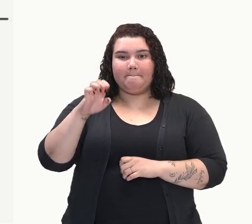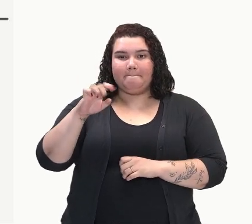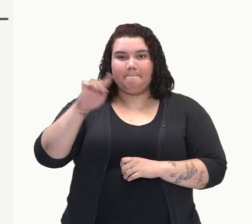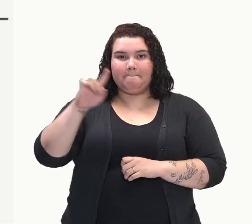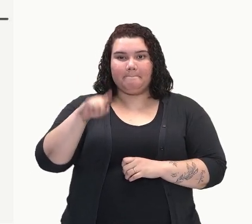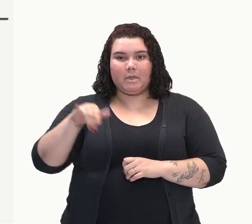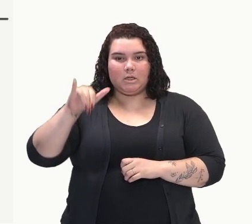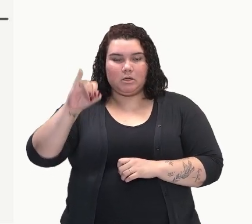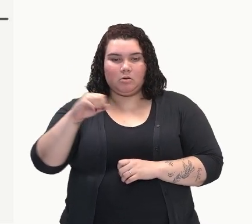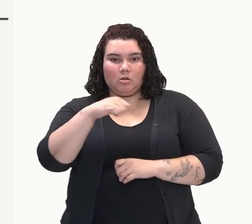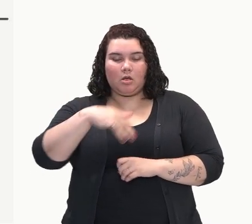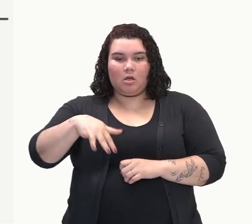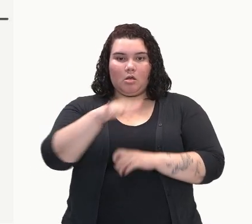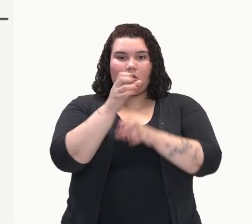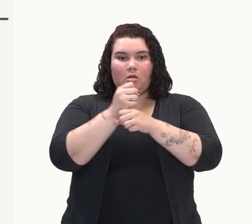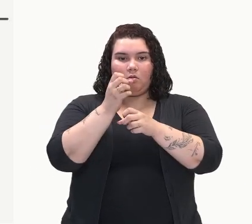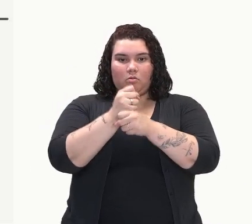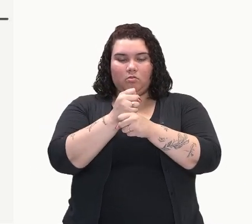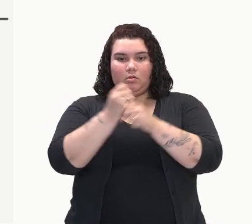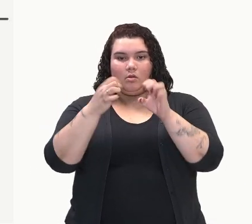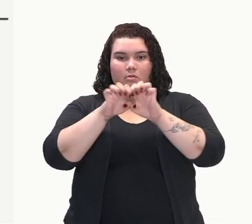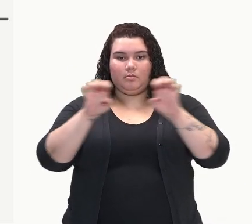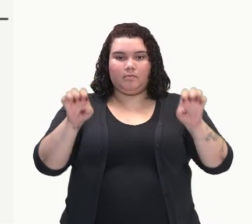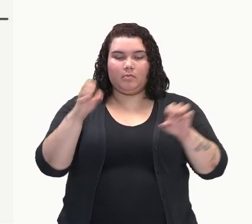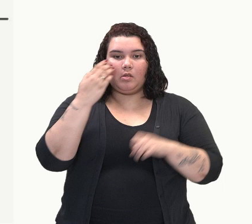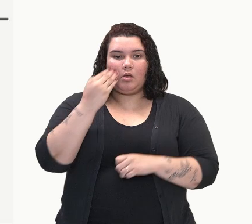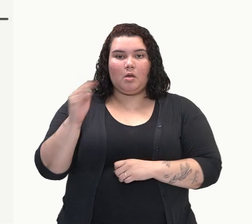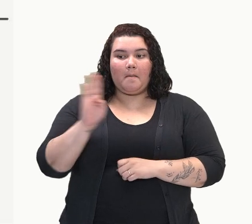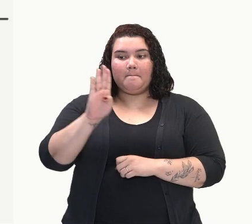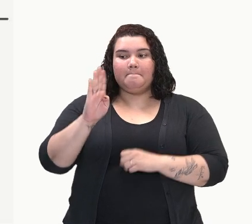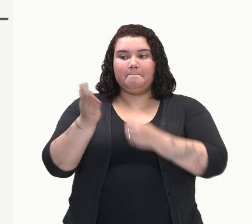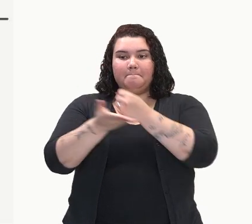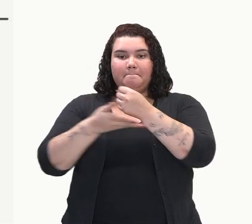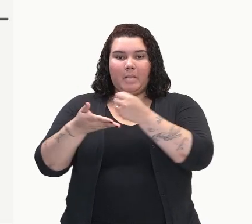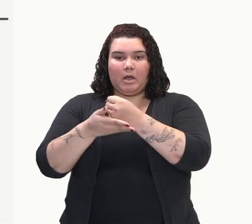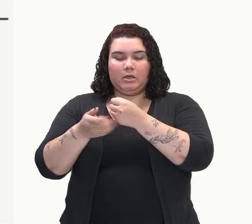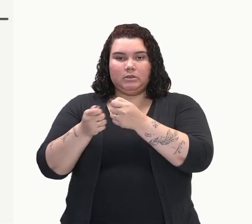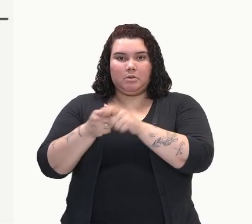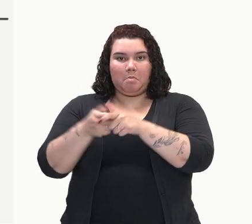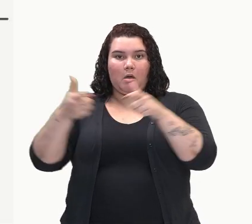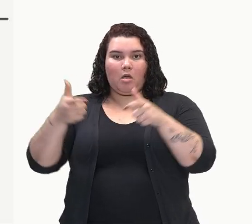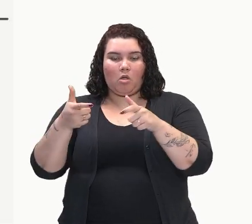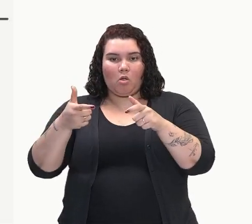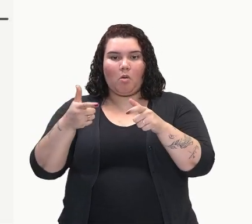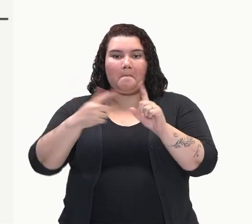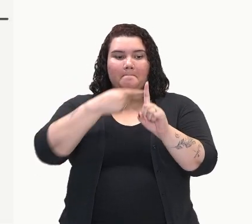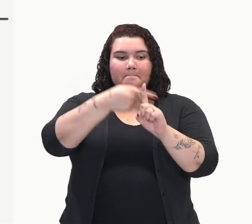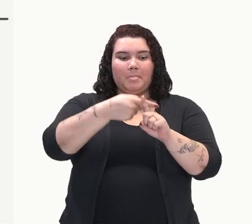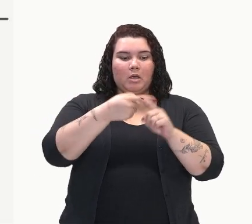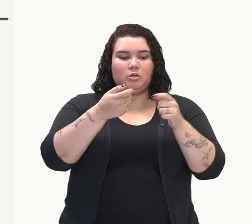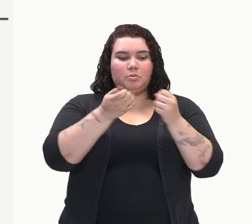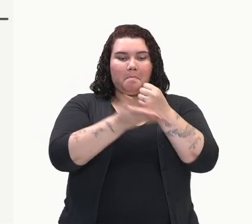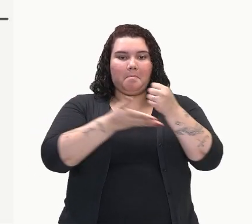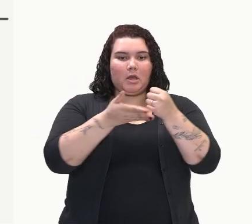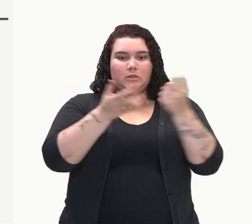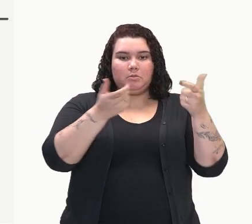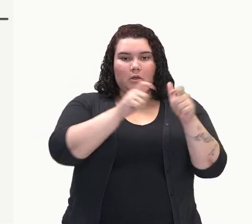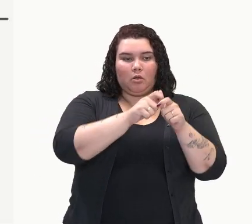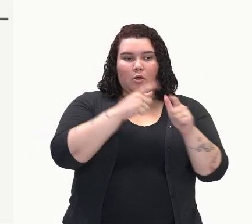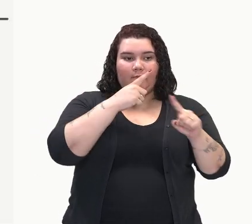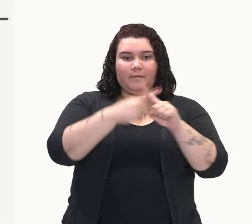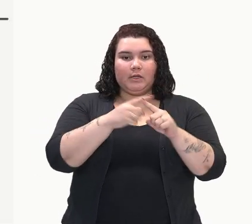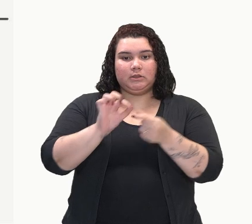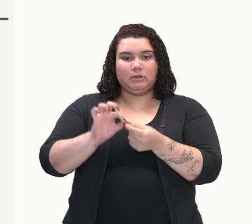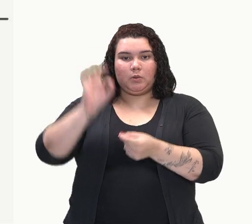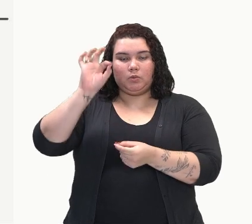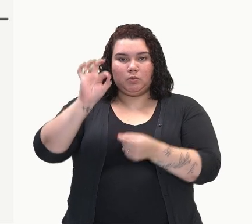área de um trapézio é calculada pela expressão base maior mais base menor vezes a altura sobre 2. Lá no